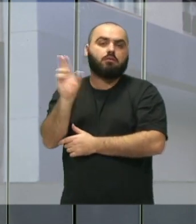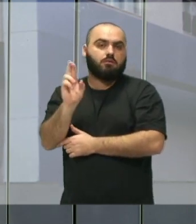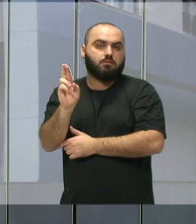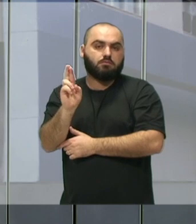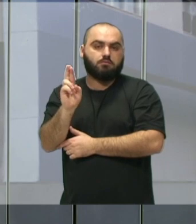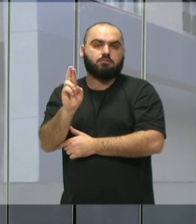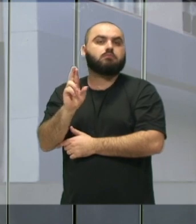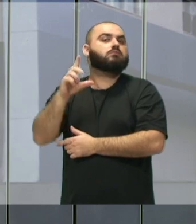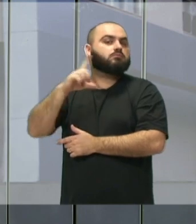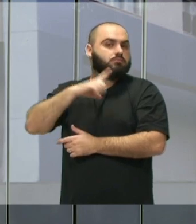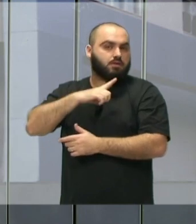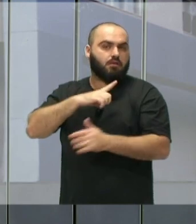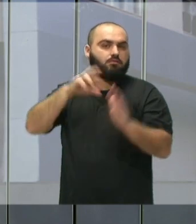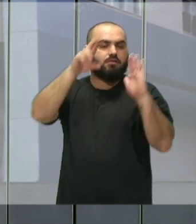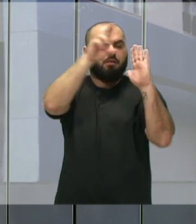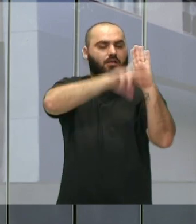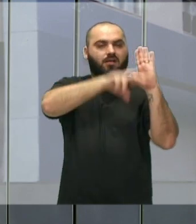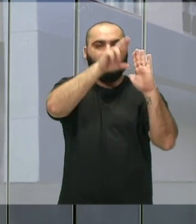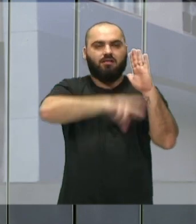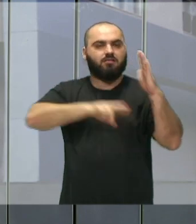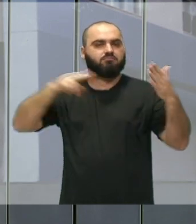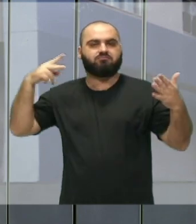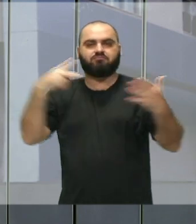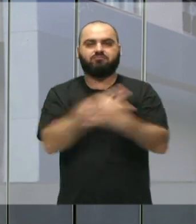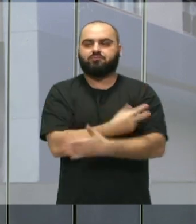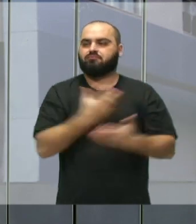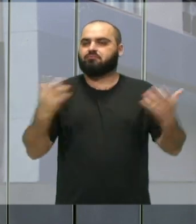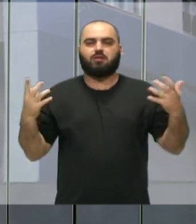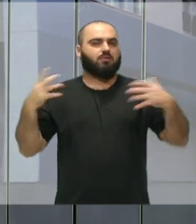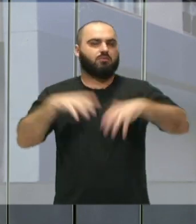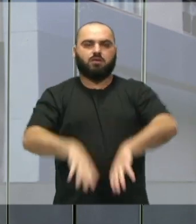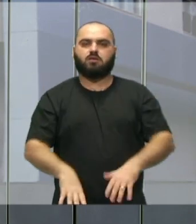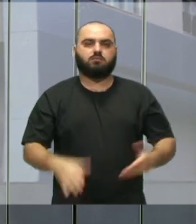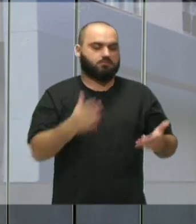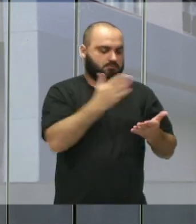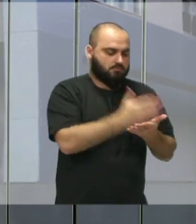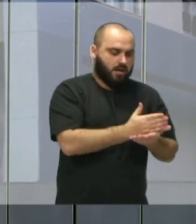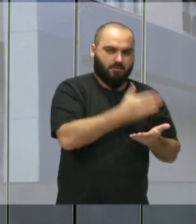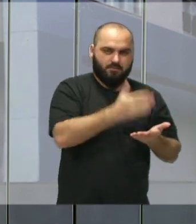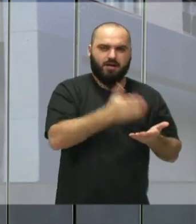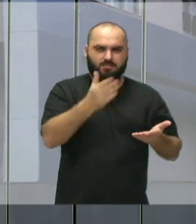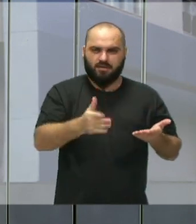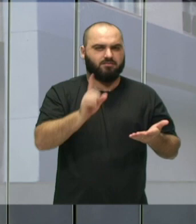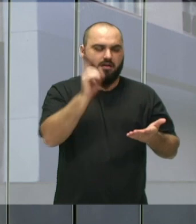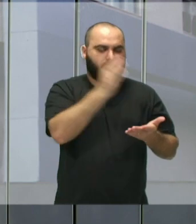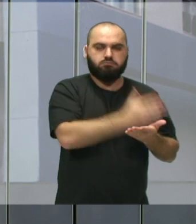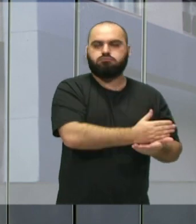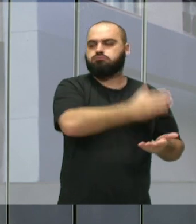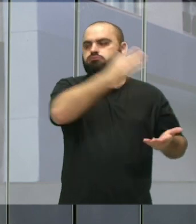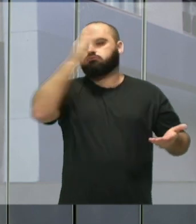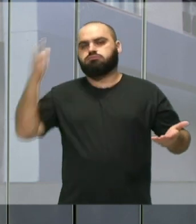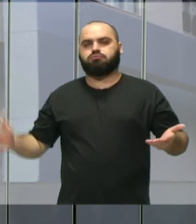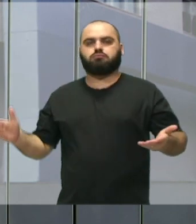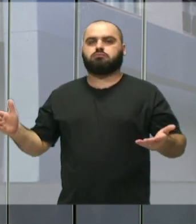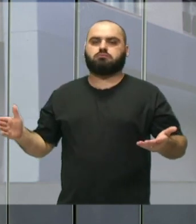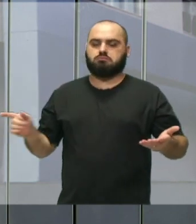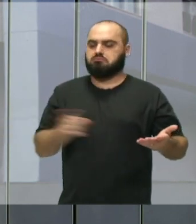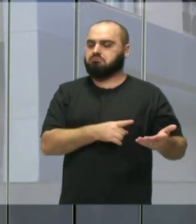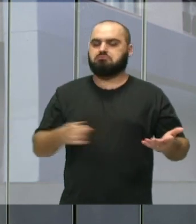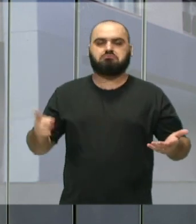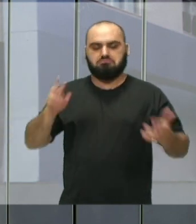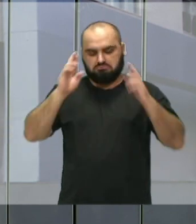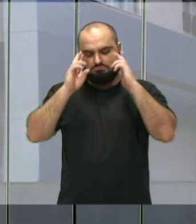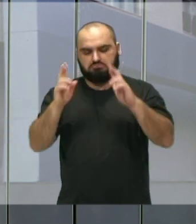feita burlando várias etapas fundamentais do processo público, tá? Desde a